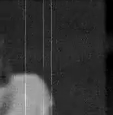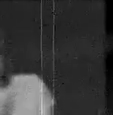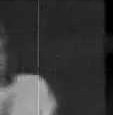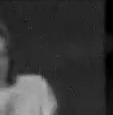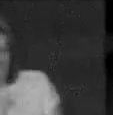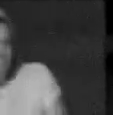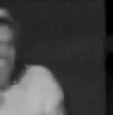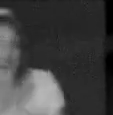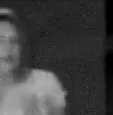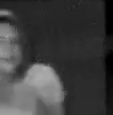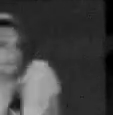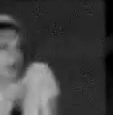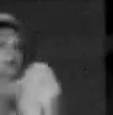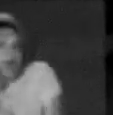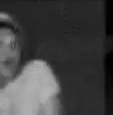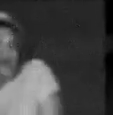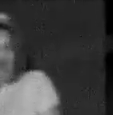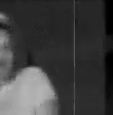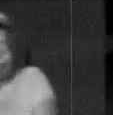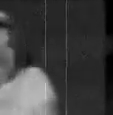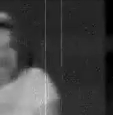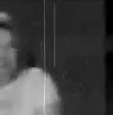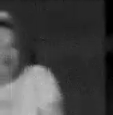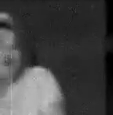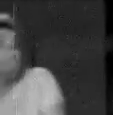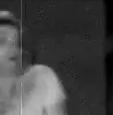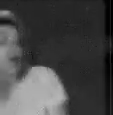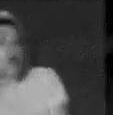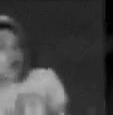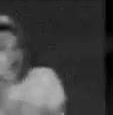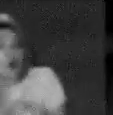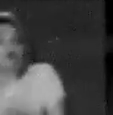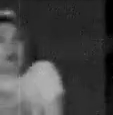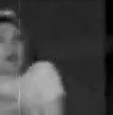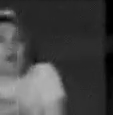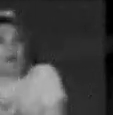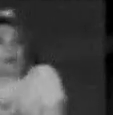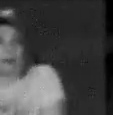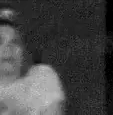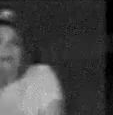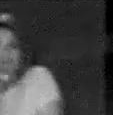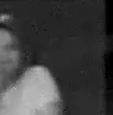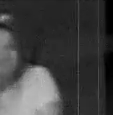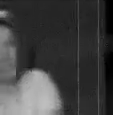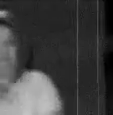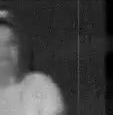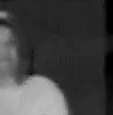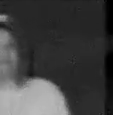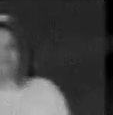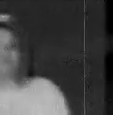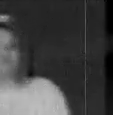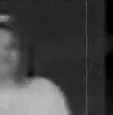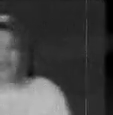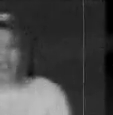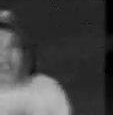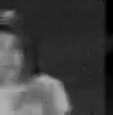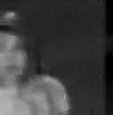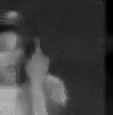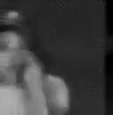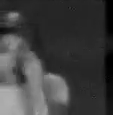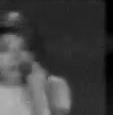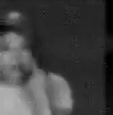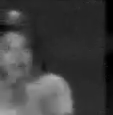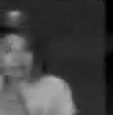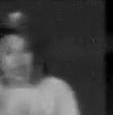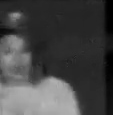daqueles 20% de brasileiros que, não sendo demagogo, posso pagar plano de saúde. Minha preocupação de fazer uma saúde pública que preste já tem dela